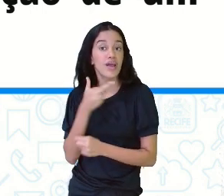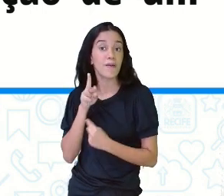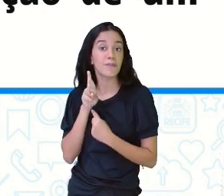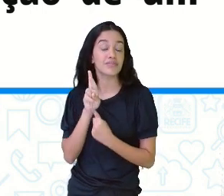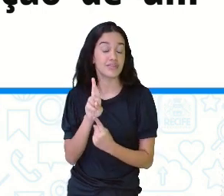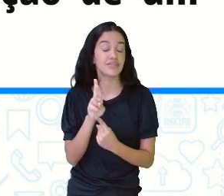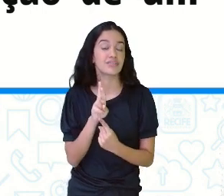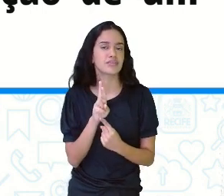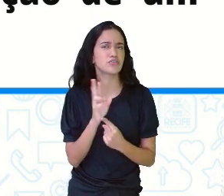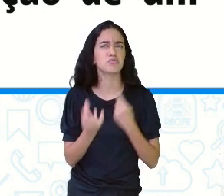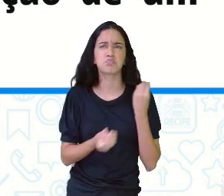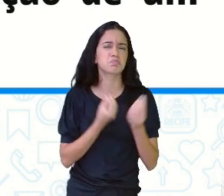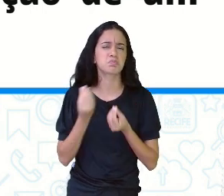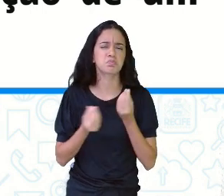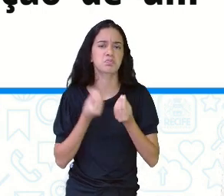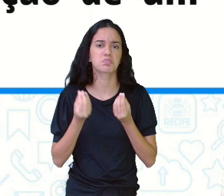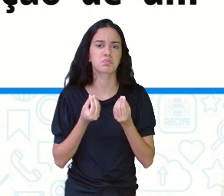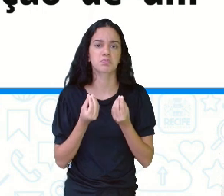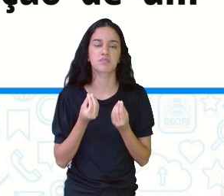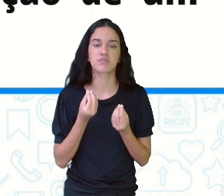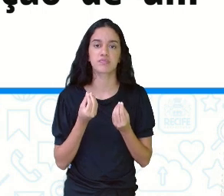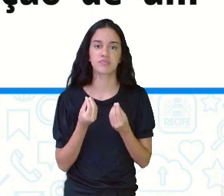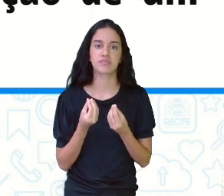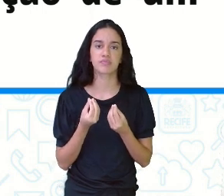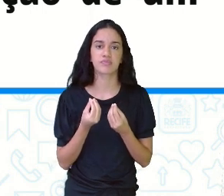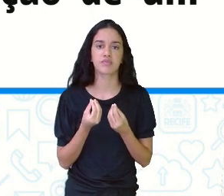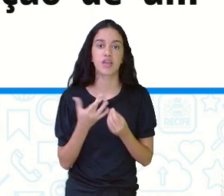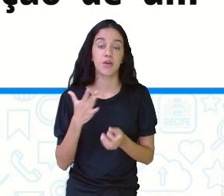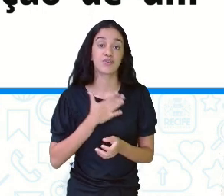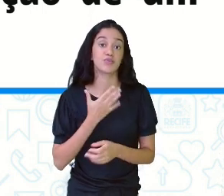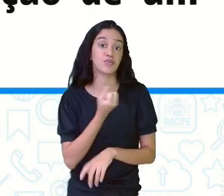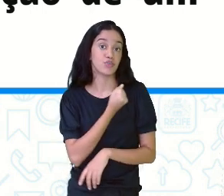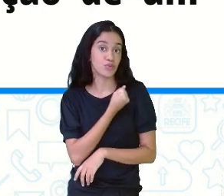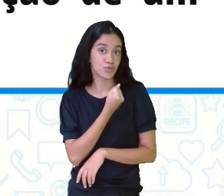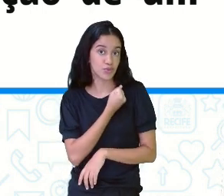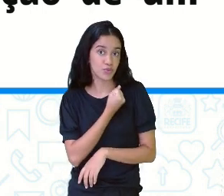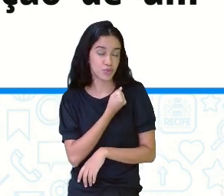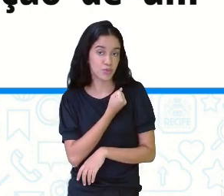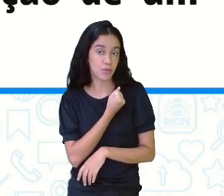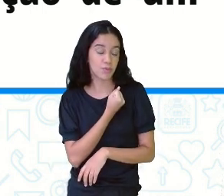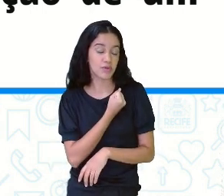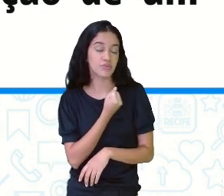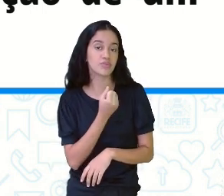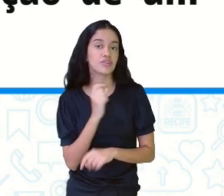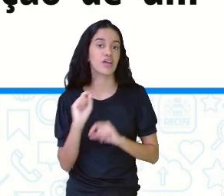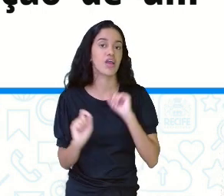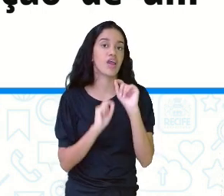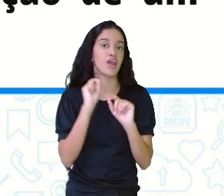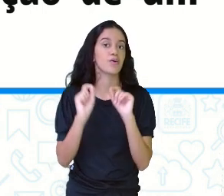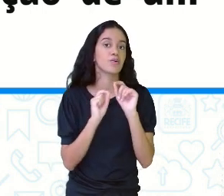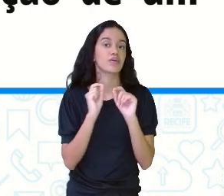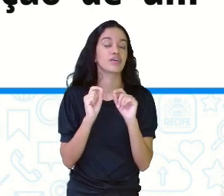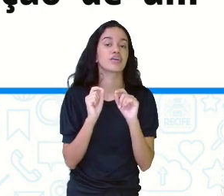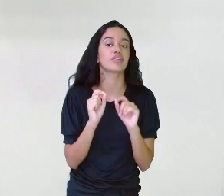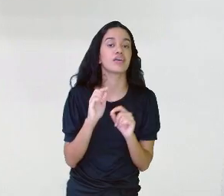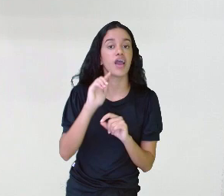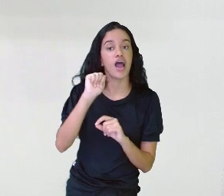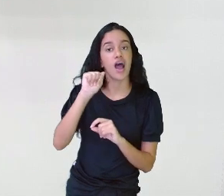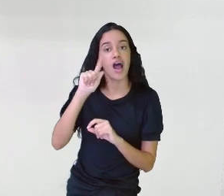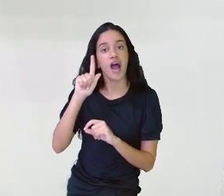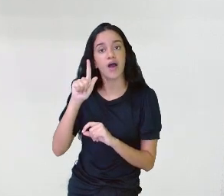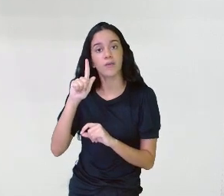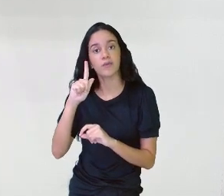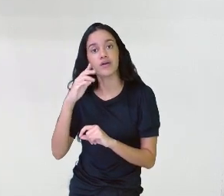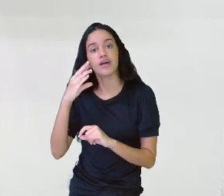número. Como assim, professora? Os meus números, eles são compostos por algarismos. E por que